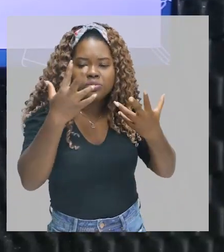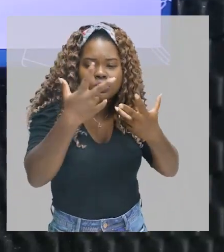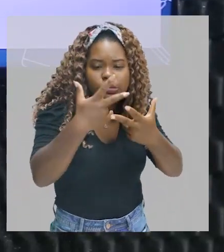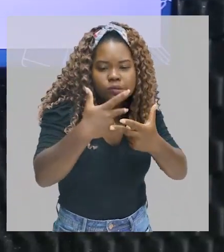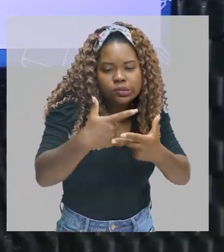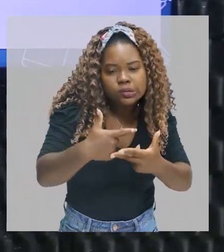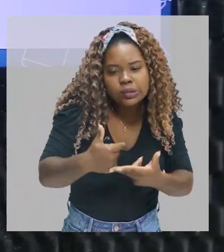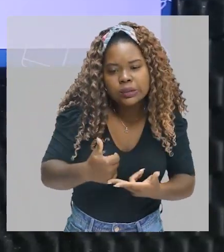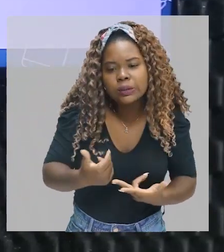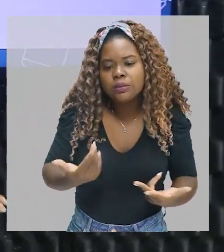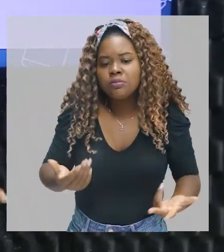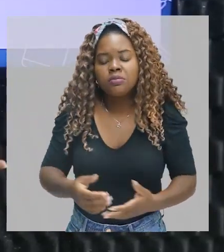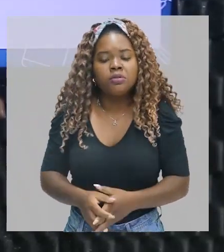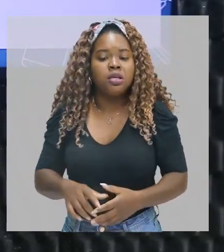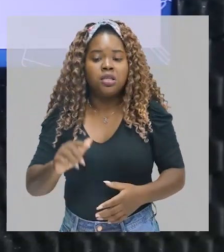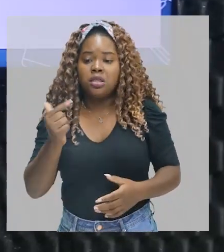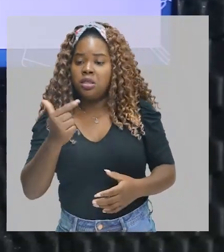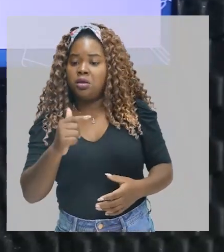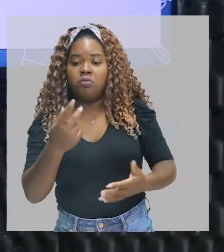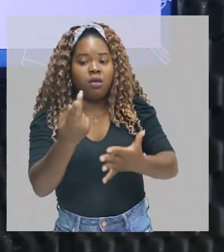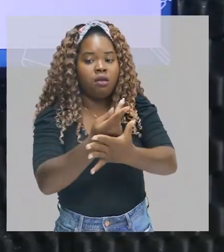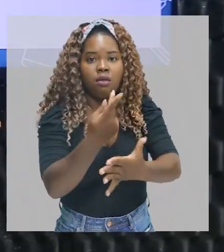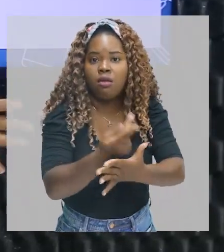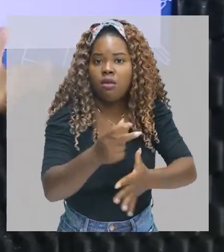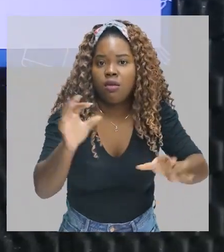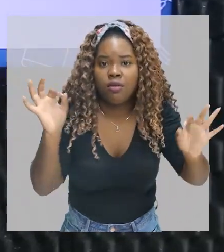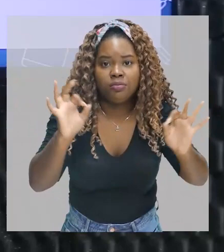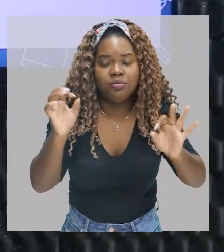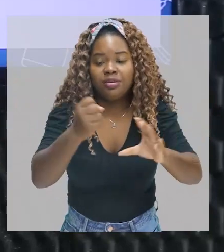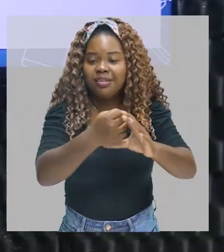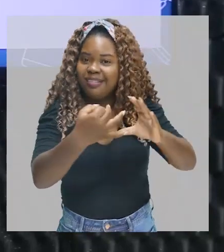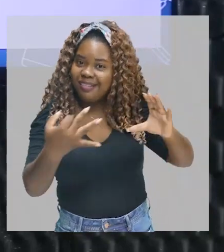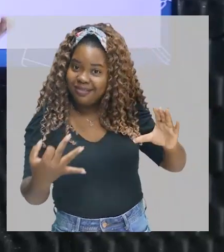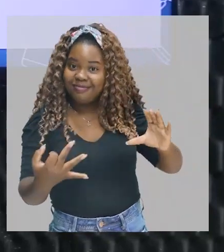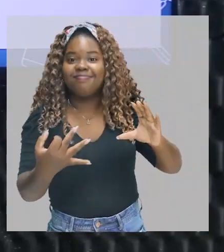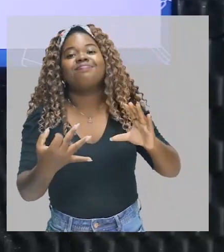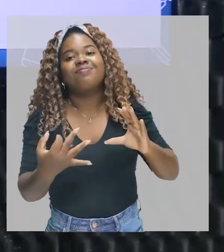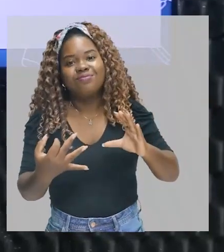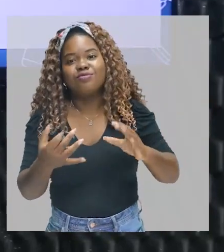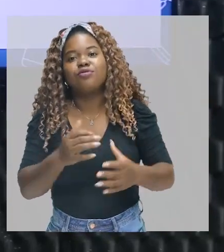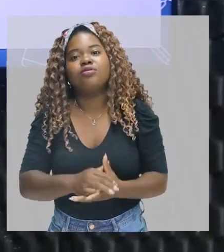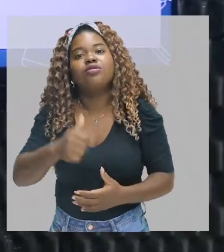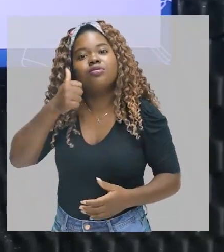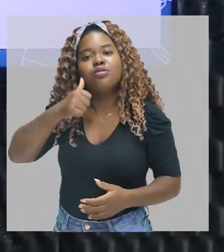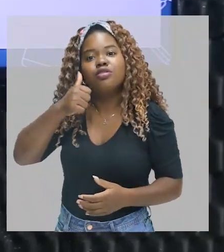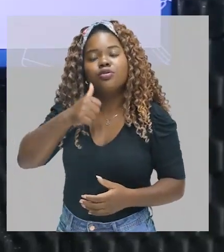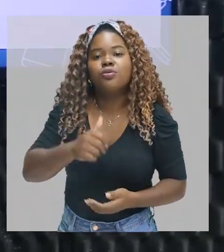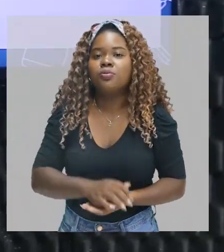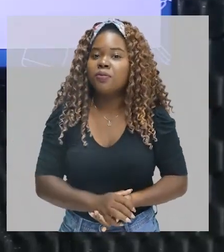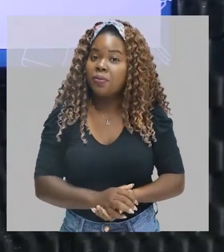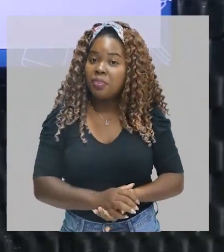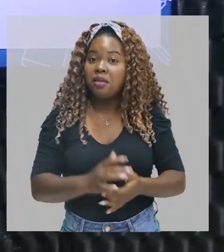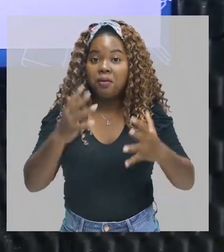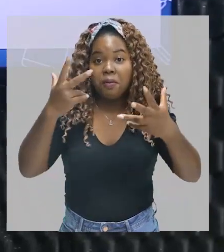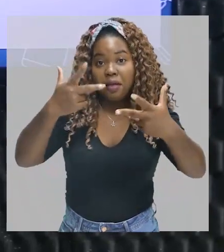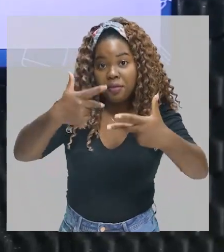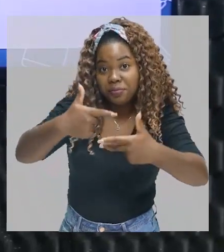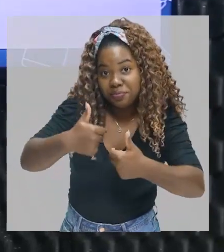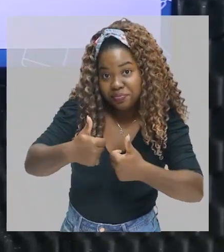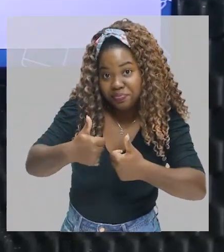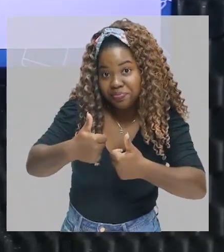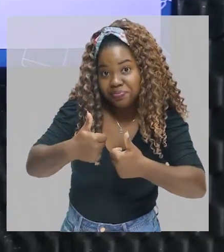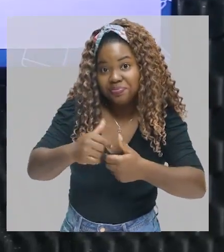sem defeito nenhum, né? Característico, agora eu vou puxar aqui, característico das mulheres, né? Mulheres são